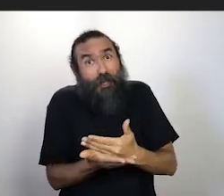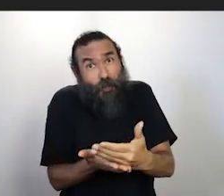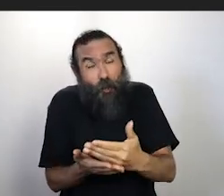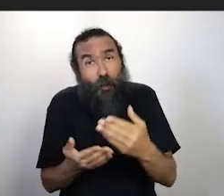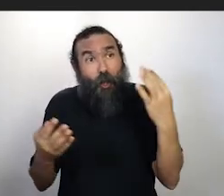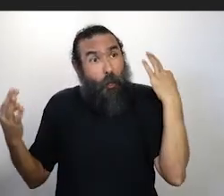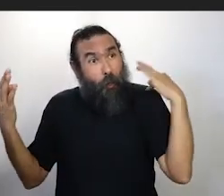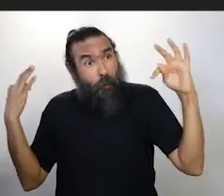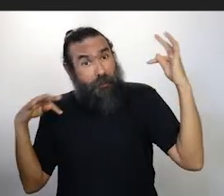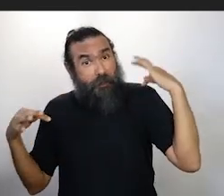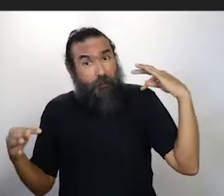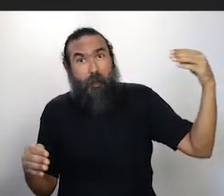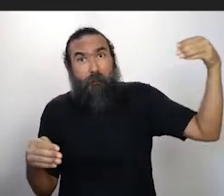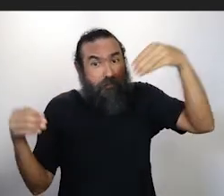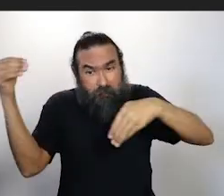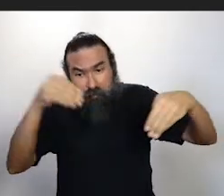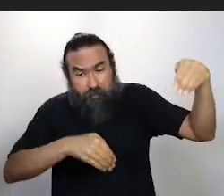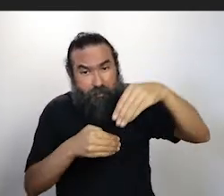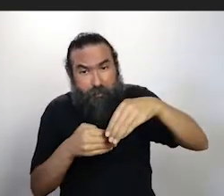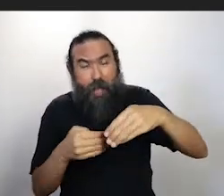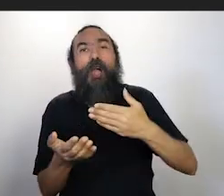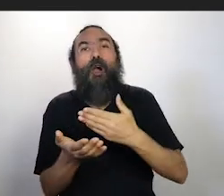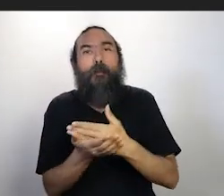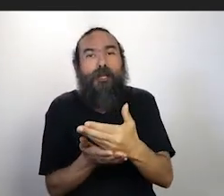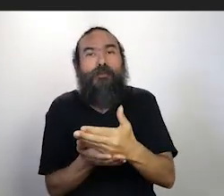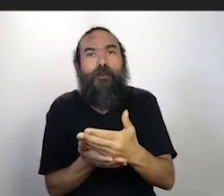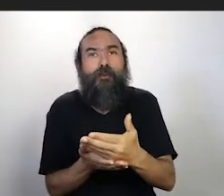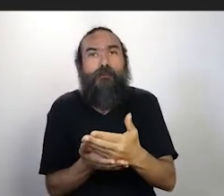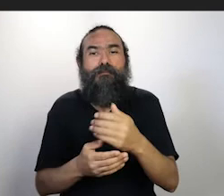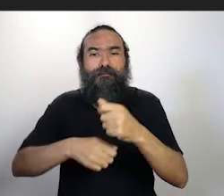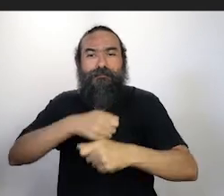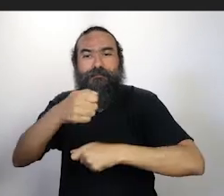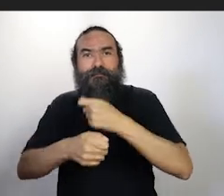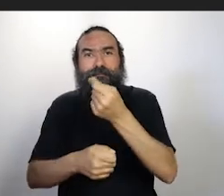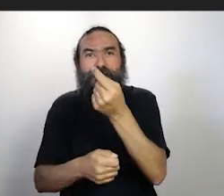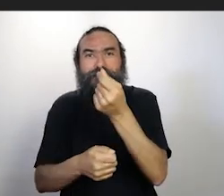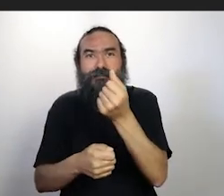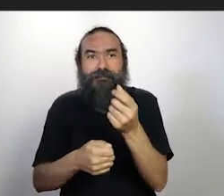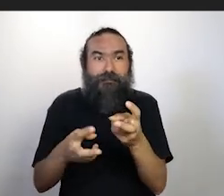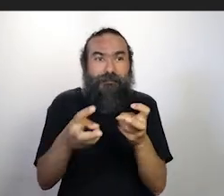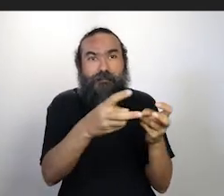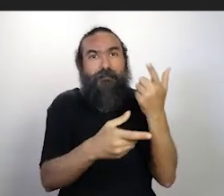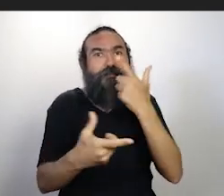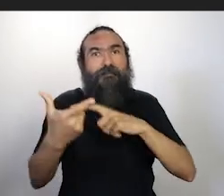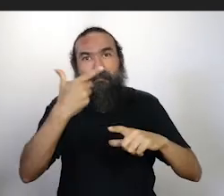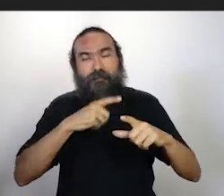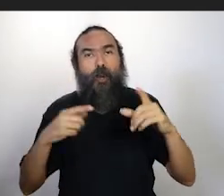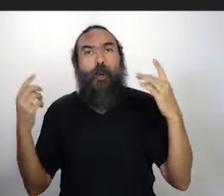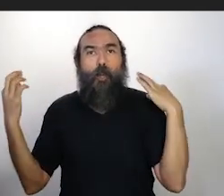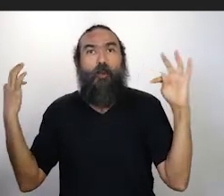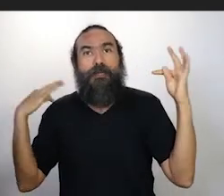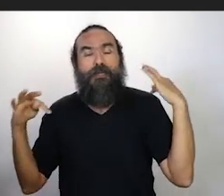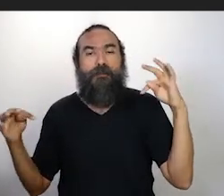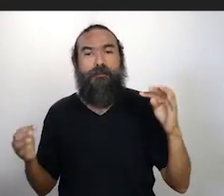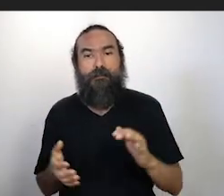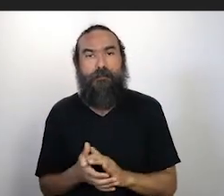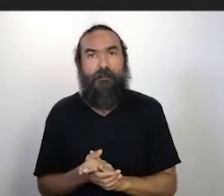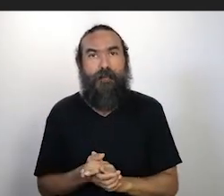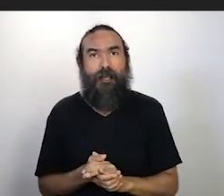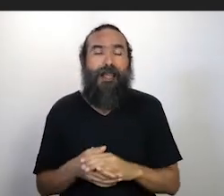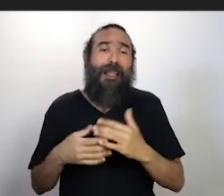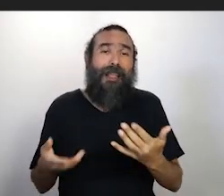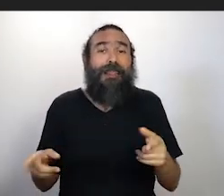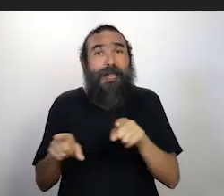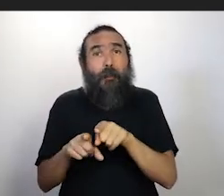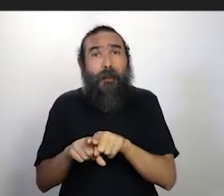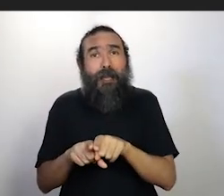ser incorporado, né, a esse mercado, digamos assim. Isso tem trazido uma série de desafios aqui dentro